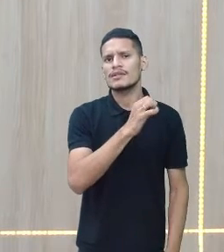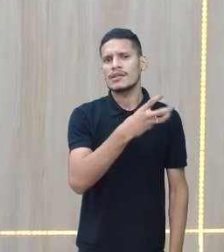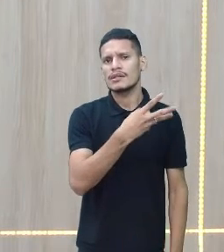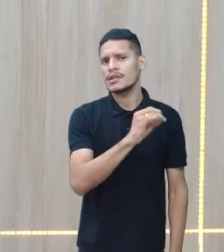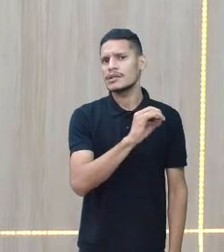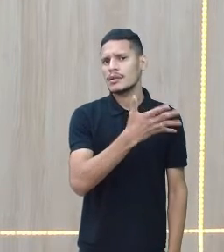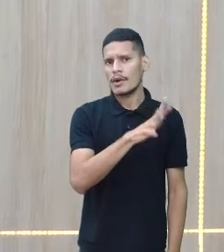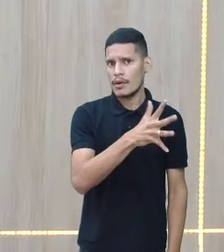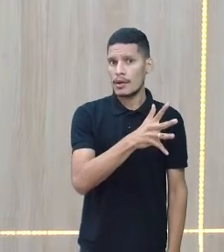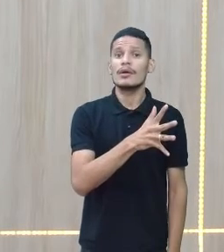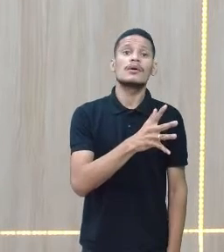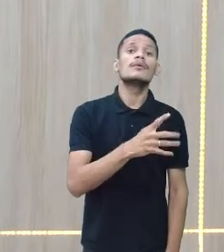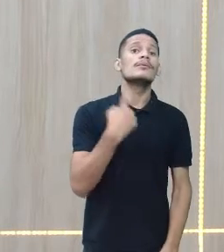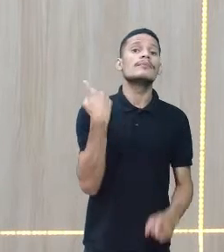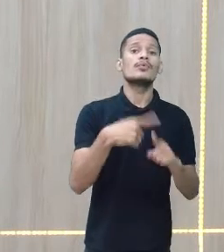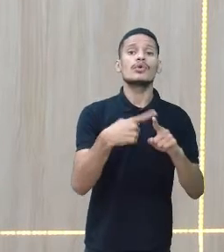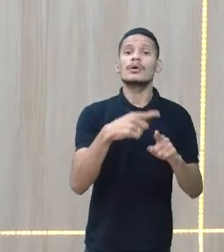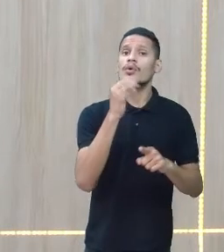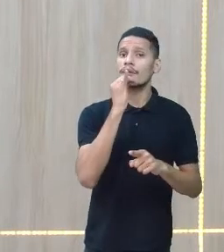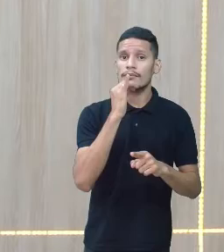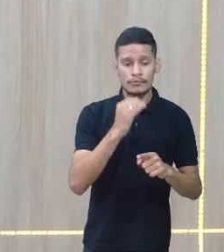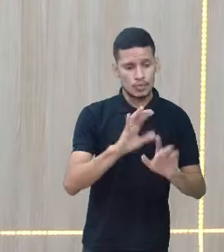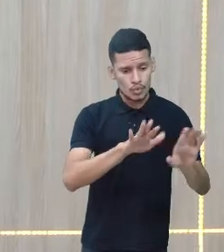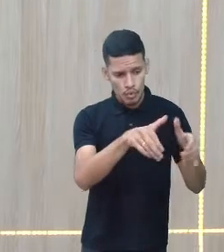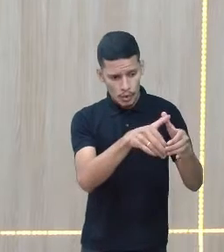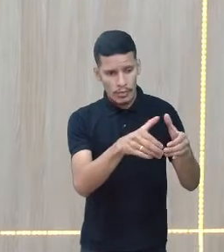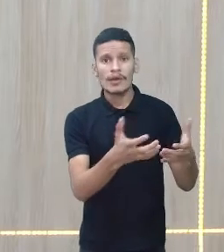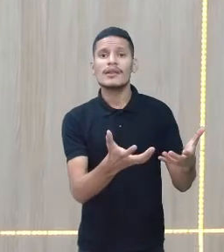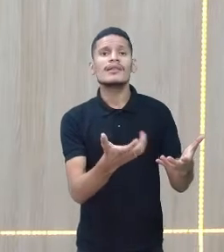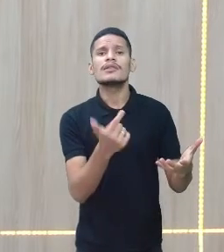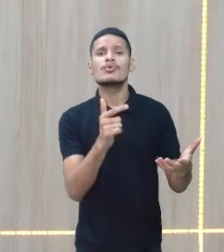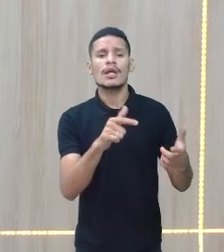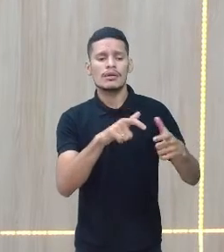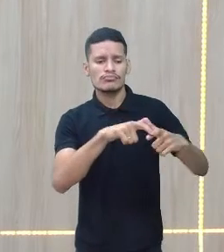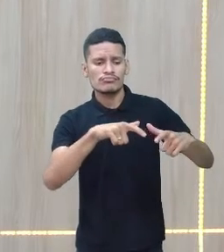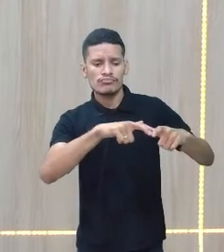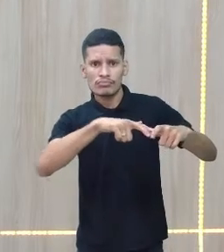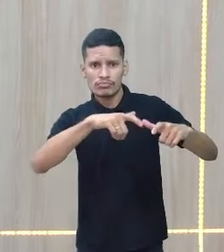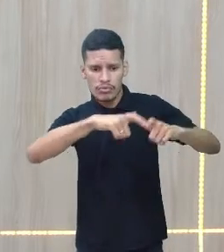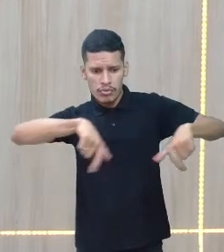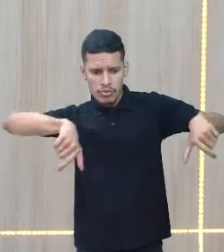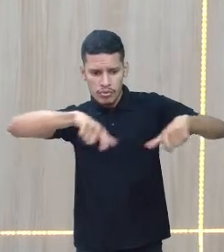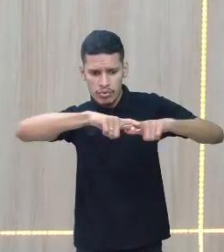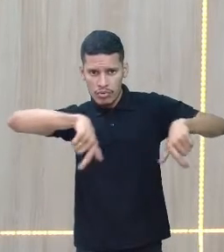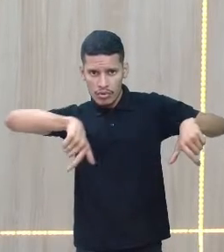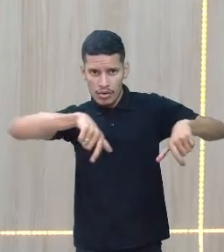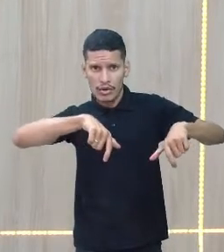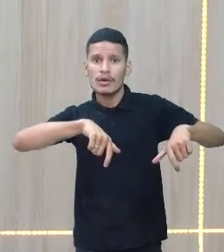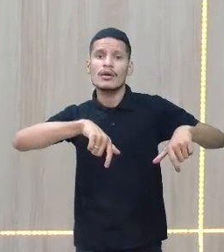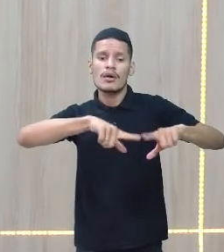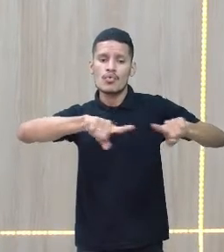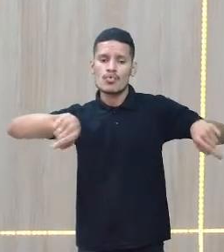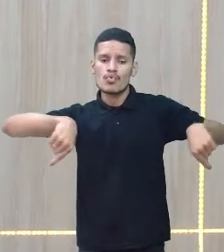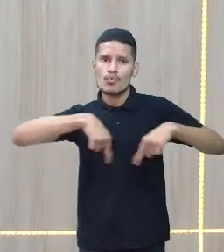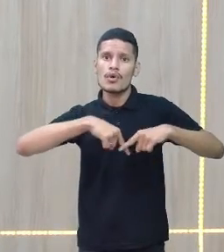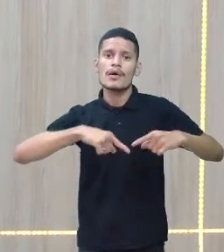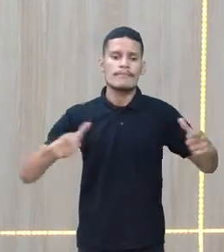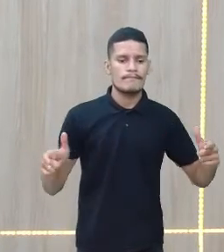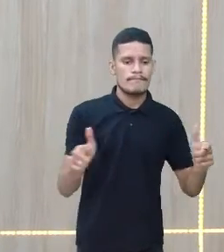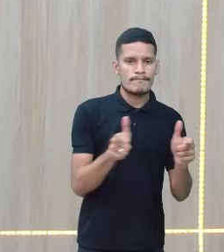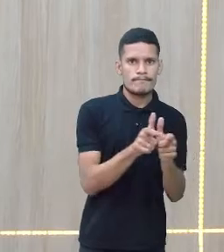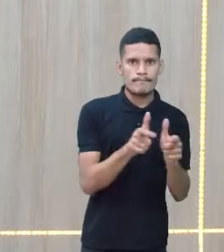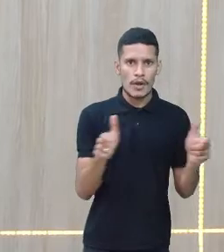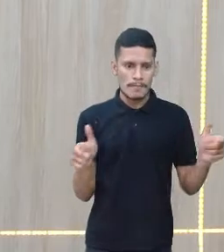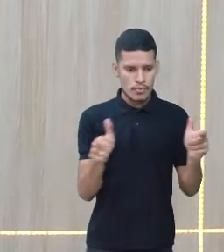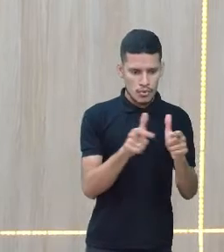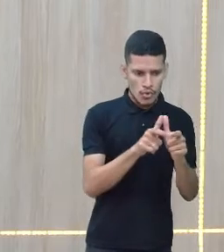Justamente pelo fato da turma não ter um campo para jogar. E aí eles foram e reduziram para